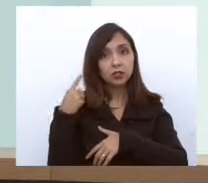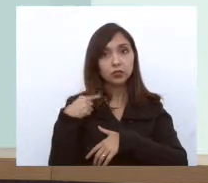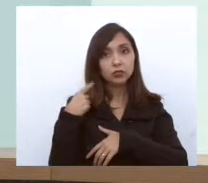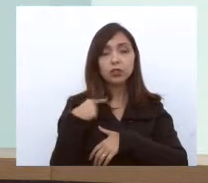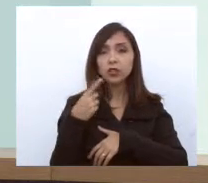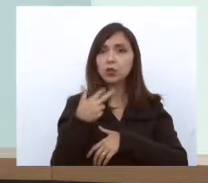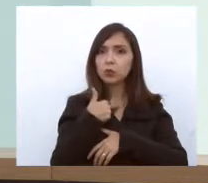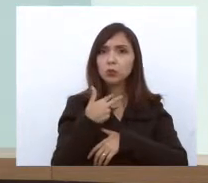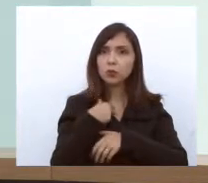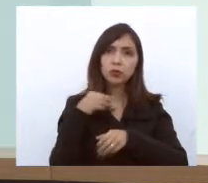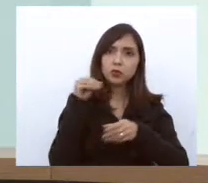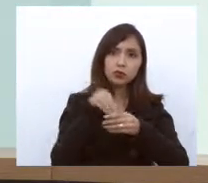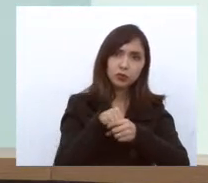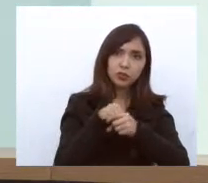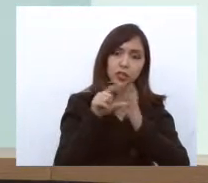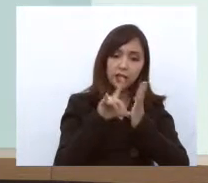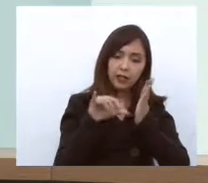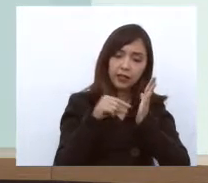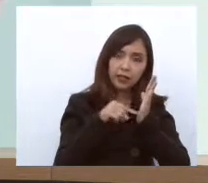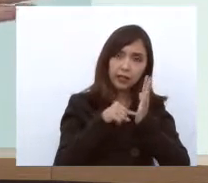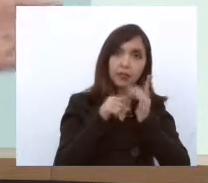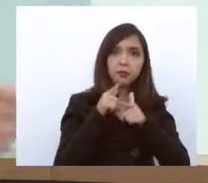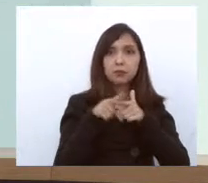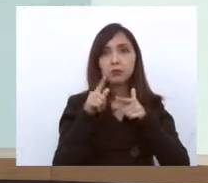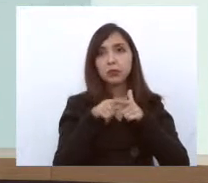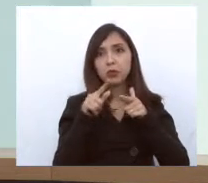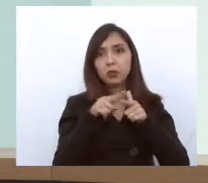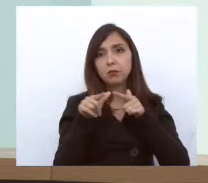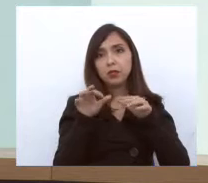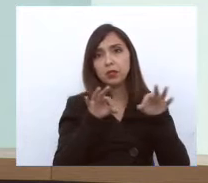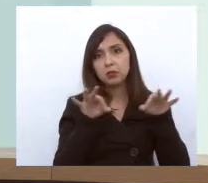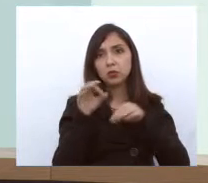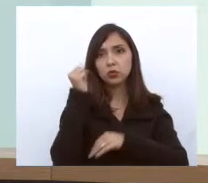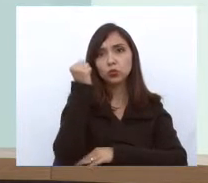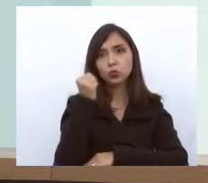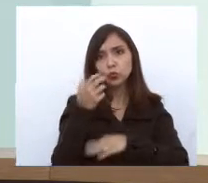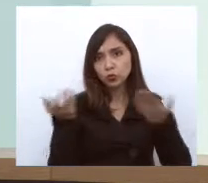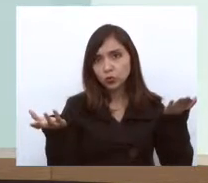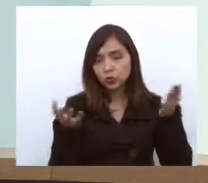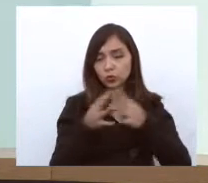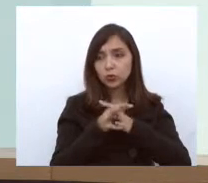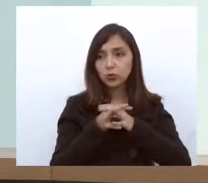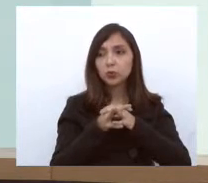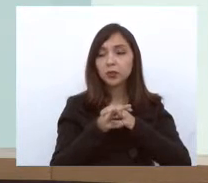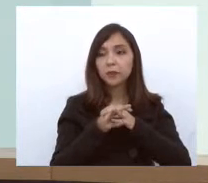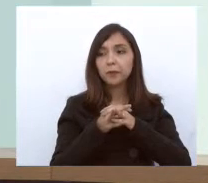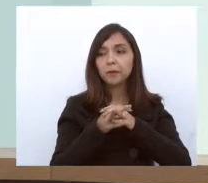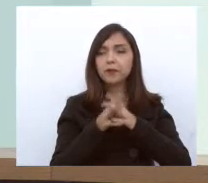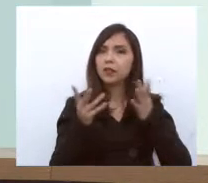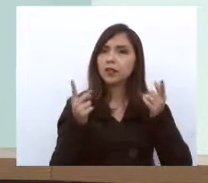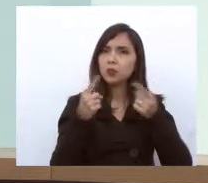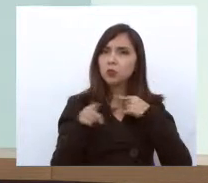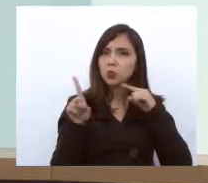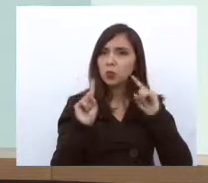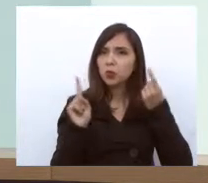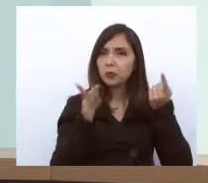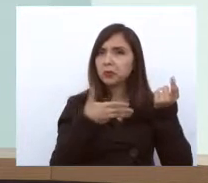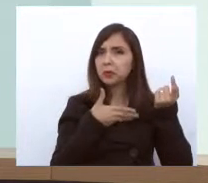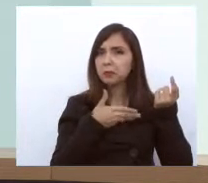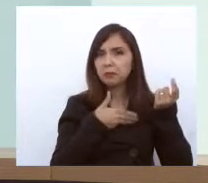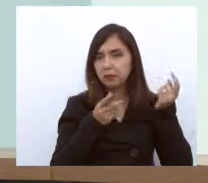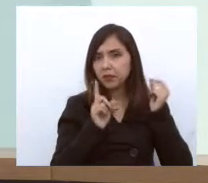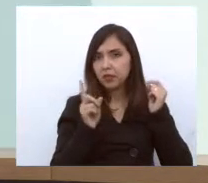não posso votar uma lei que eu sei que ela tem problemas estruturais na lei. Aí é que a questão não trata de coleguismo,